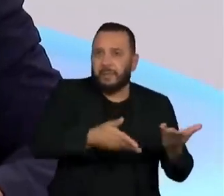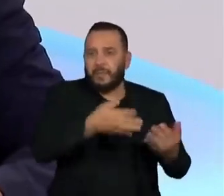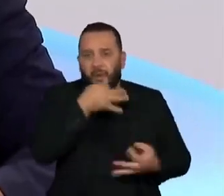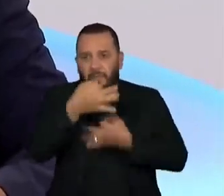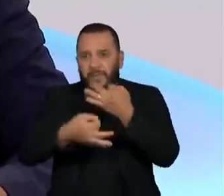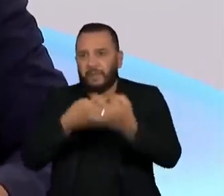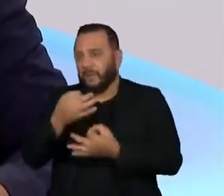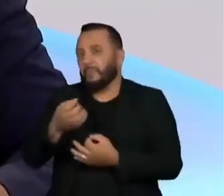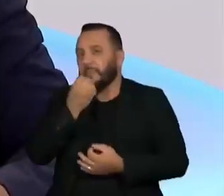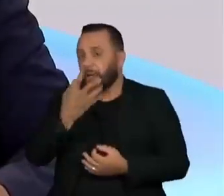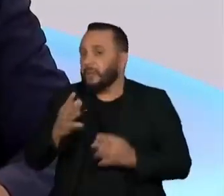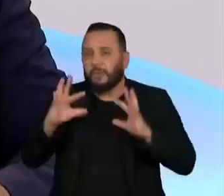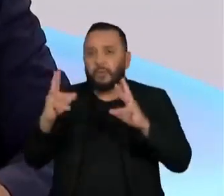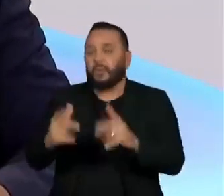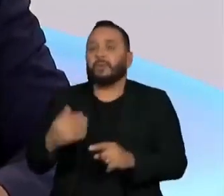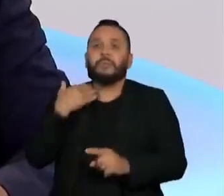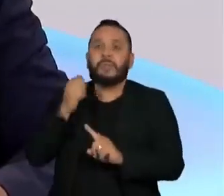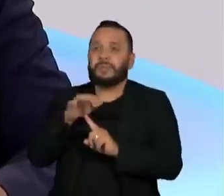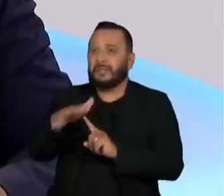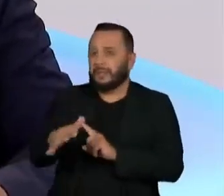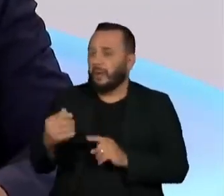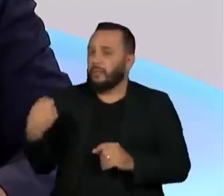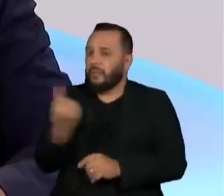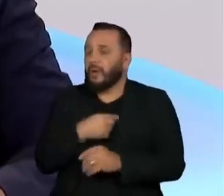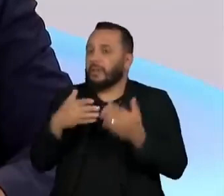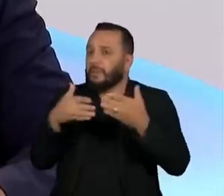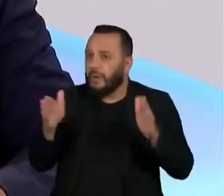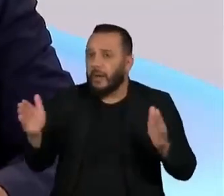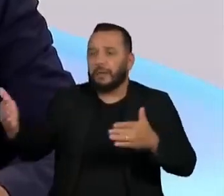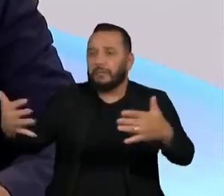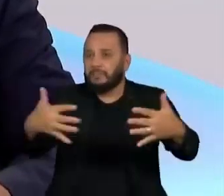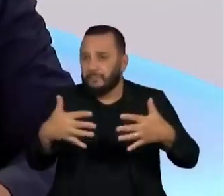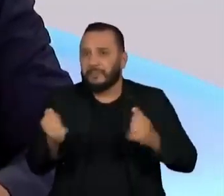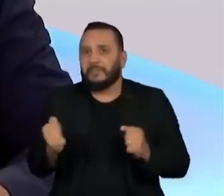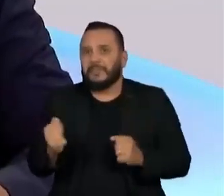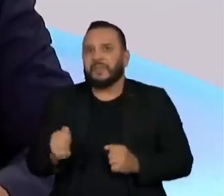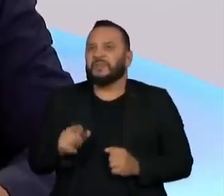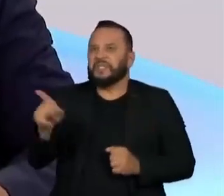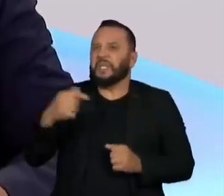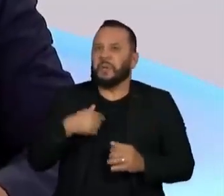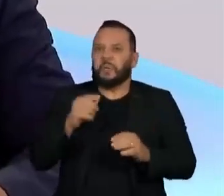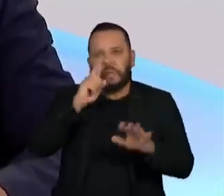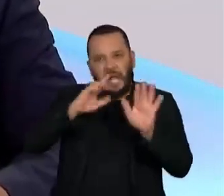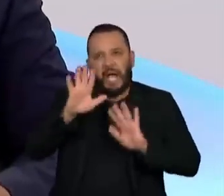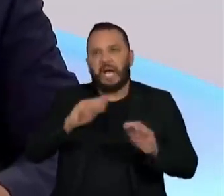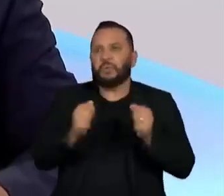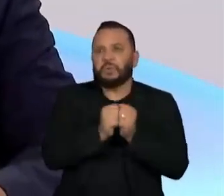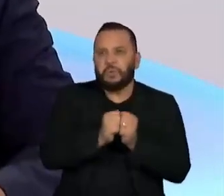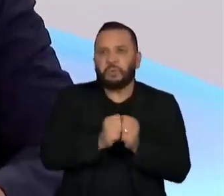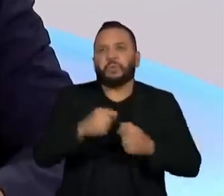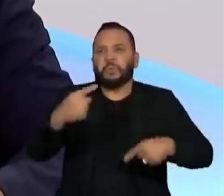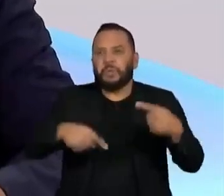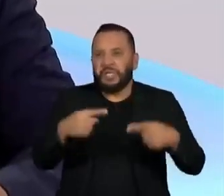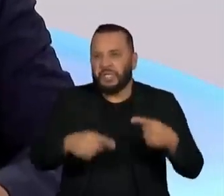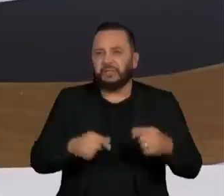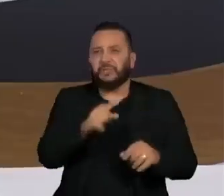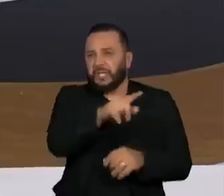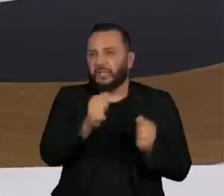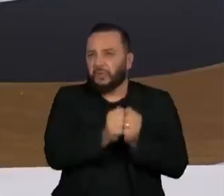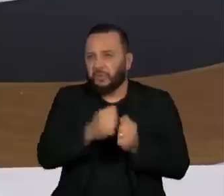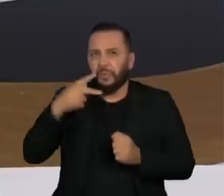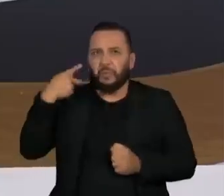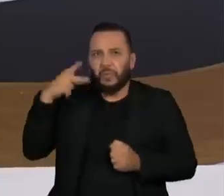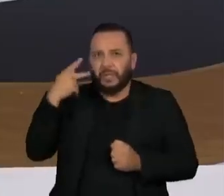todo mundo no banco central inclusive fui criticado muito né no outro governo poxa se aproximou demais de políticos gasta muito tempo com os políticos